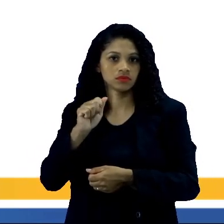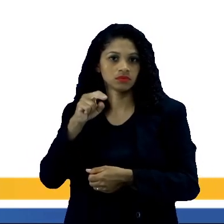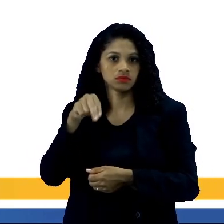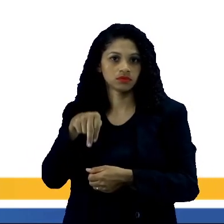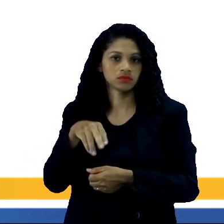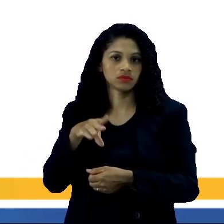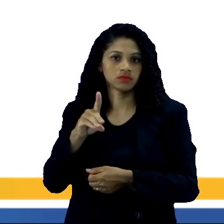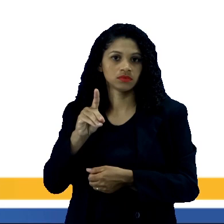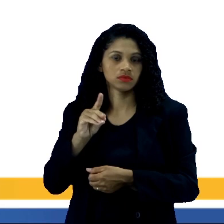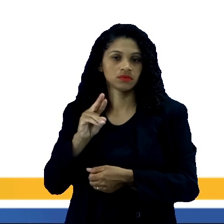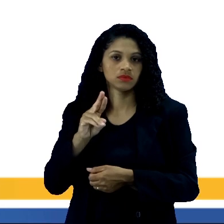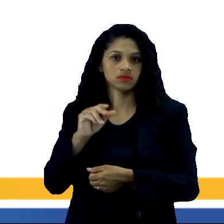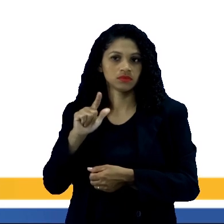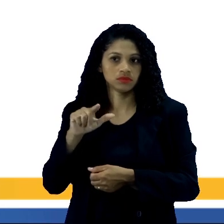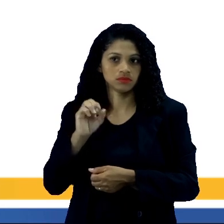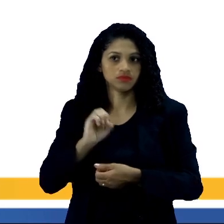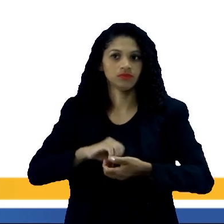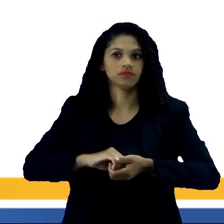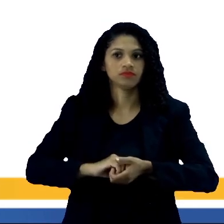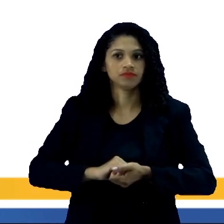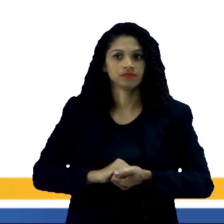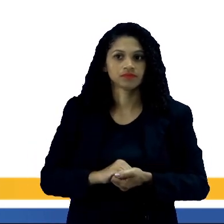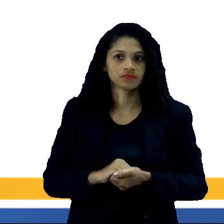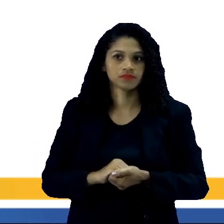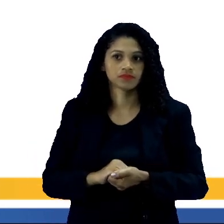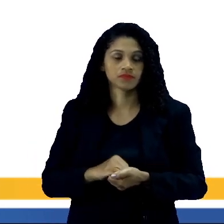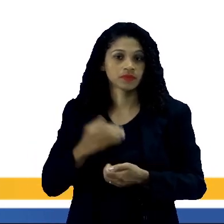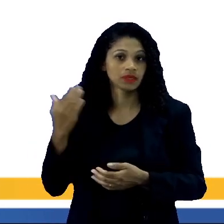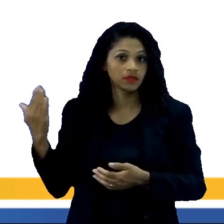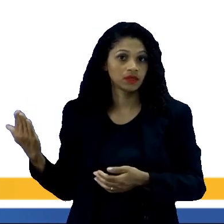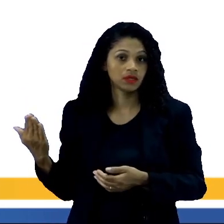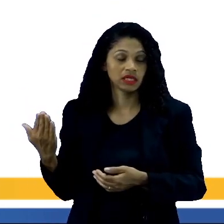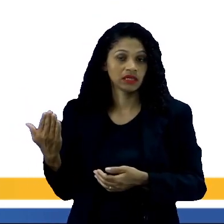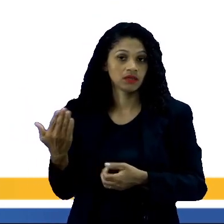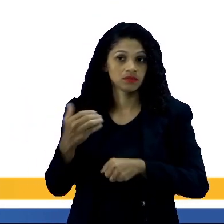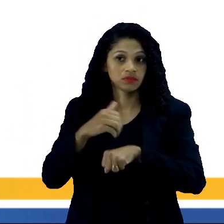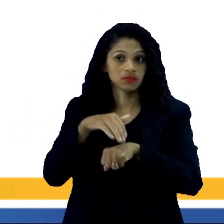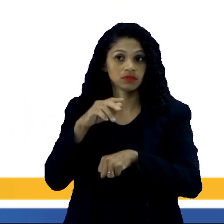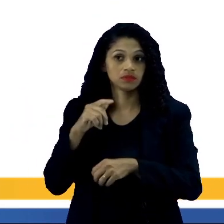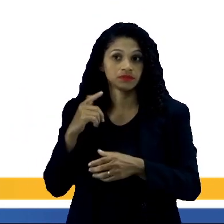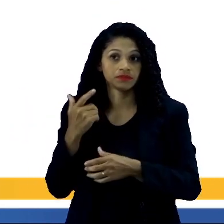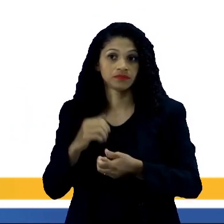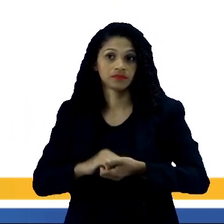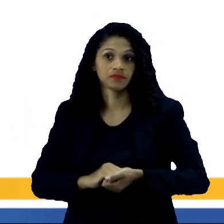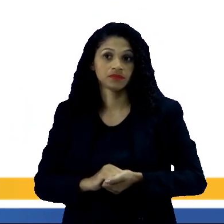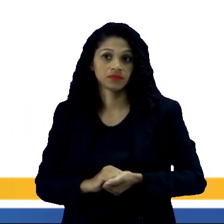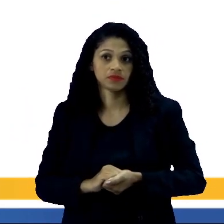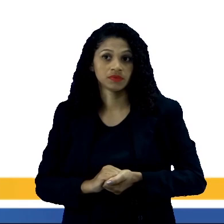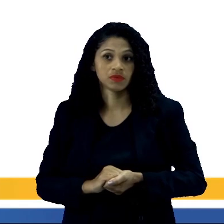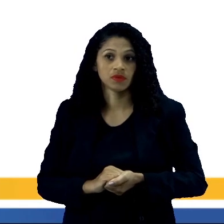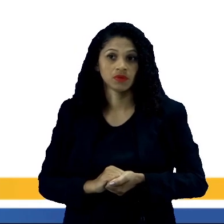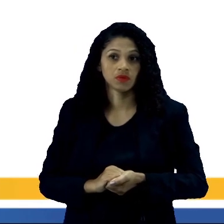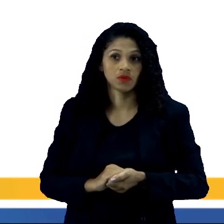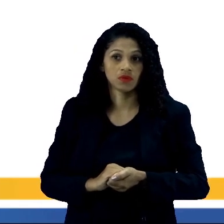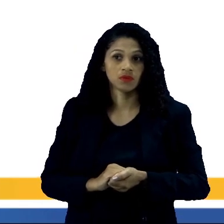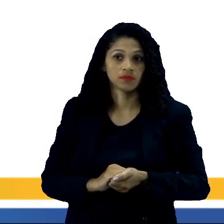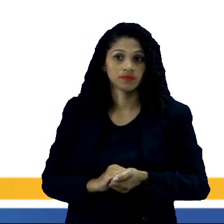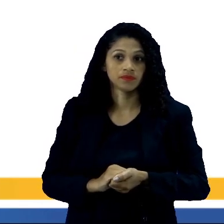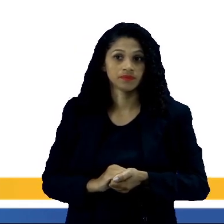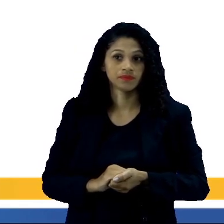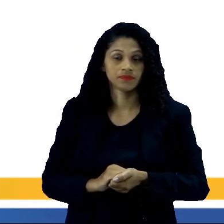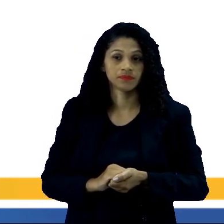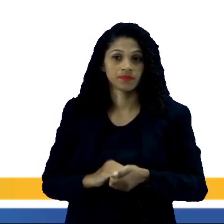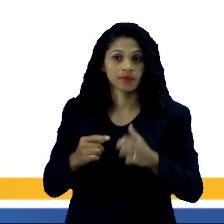das terminações nervosas. E aqui mais uma vez para vocês entenderem a questão do impulso nervoso. Ó. Vejam nessa